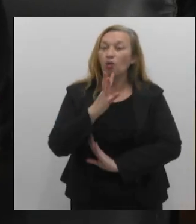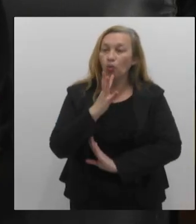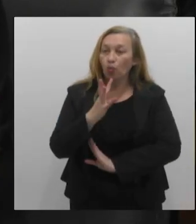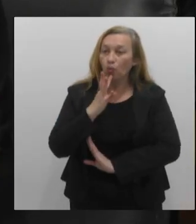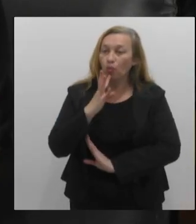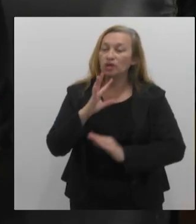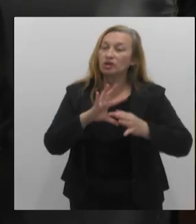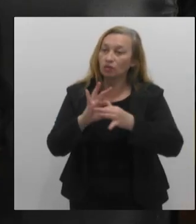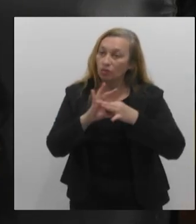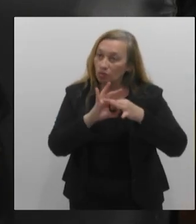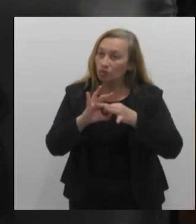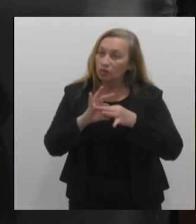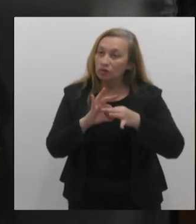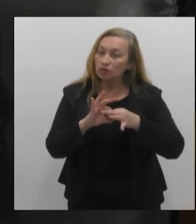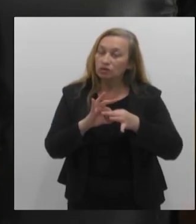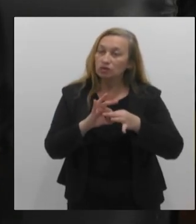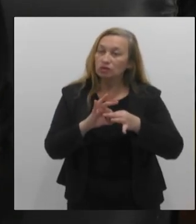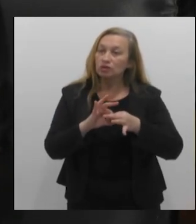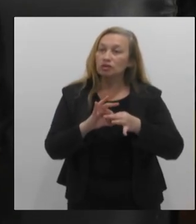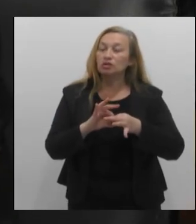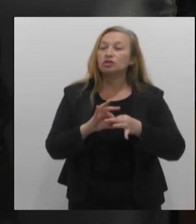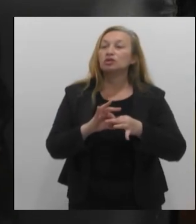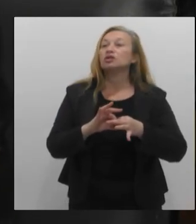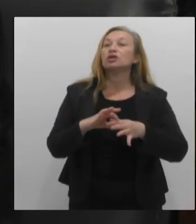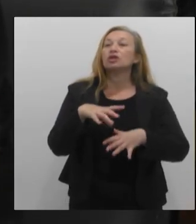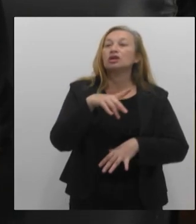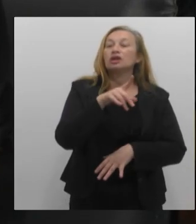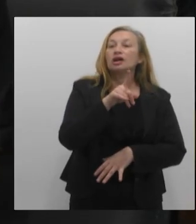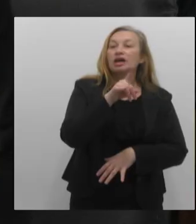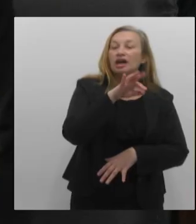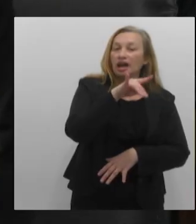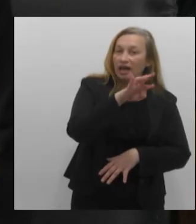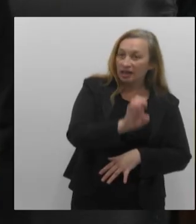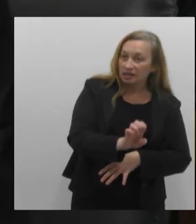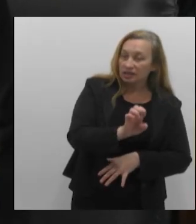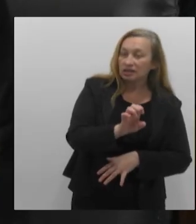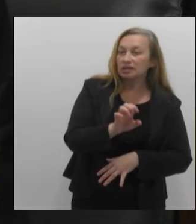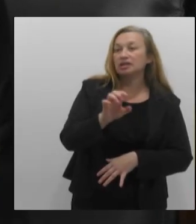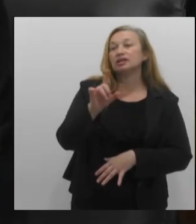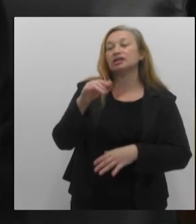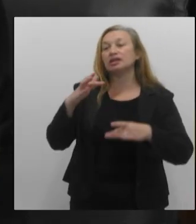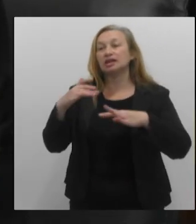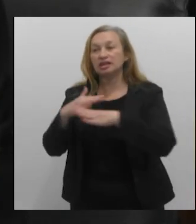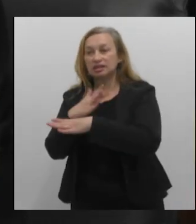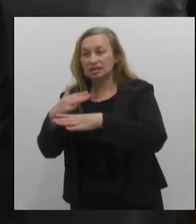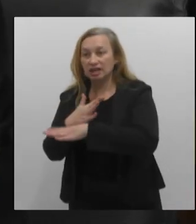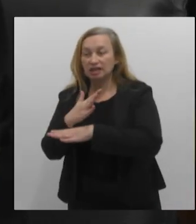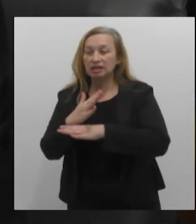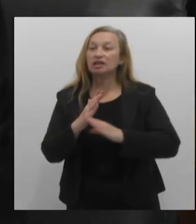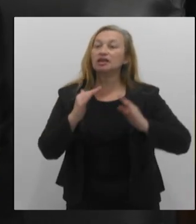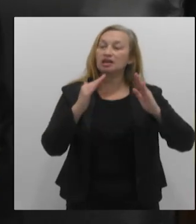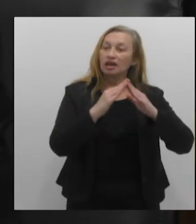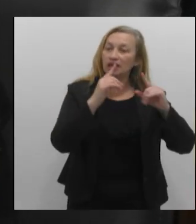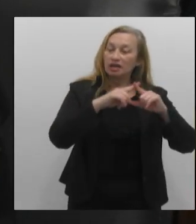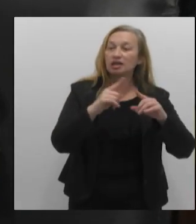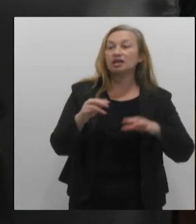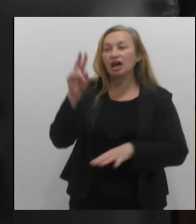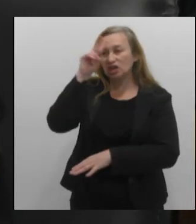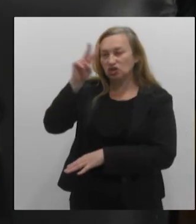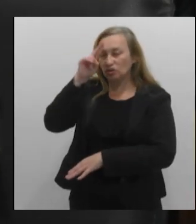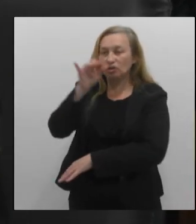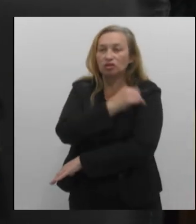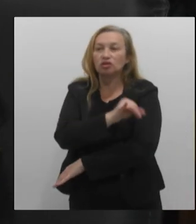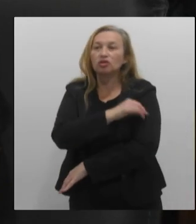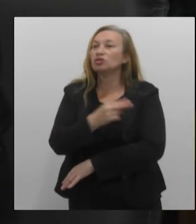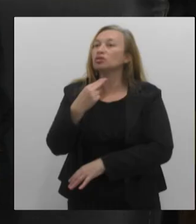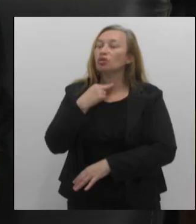a comunhão que data dos primórdios entre a urbe e a eclésia, entre a cidade e a Igreja. A história do Rio de Janeiro não pode